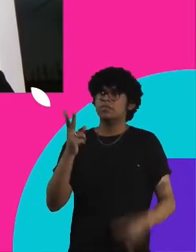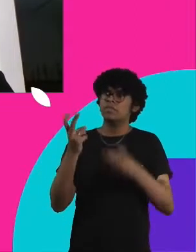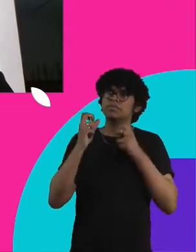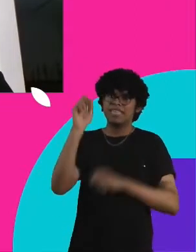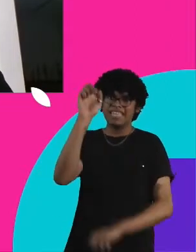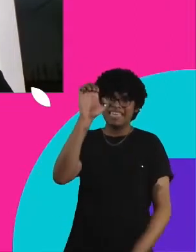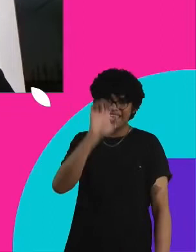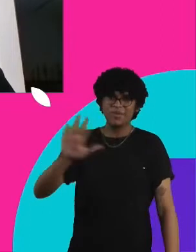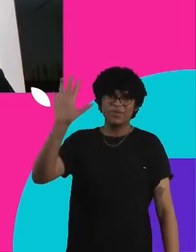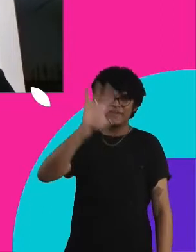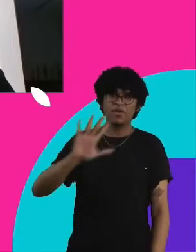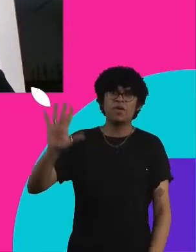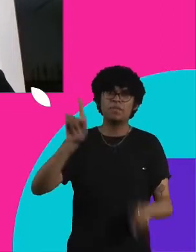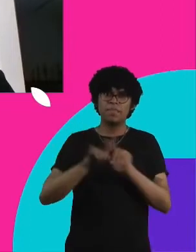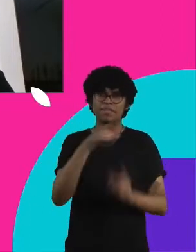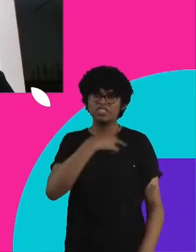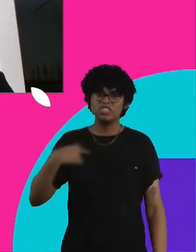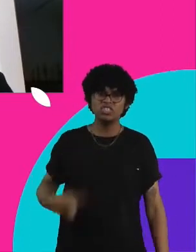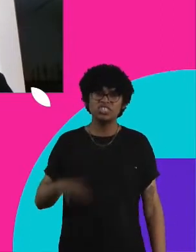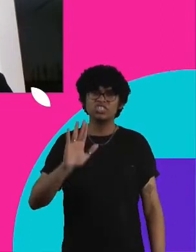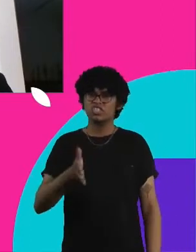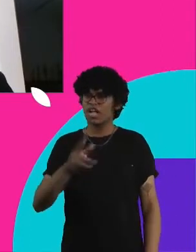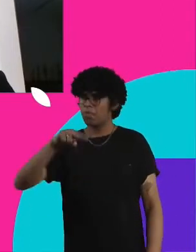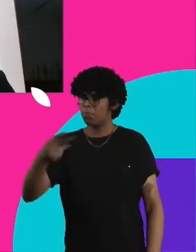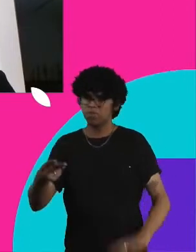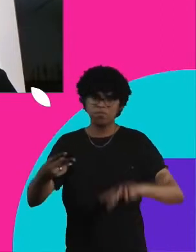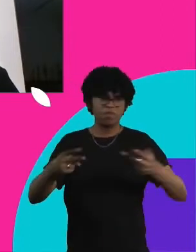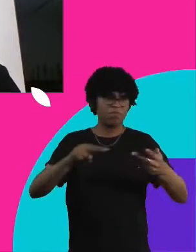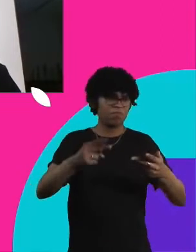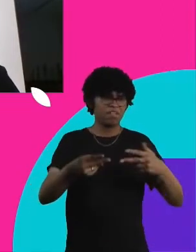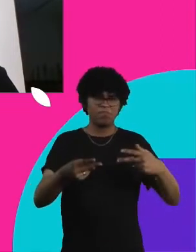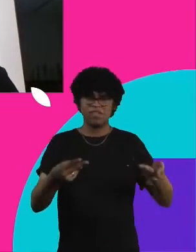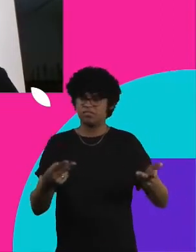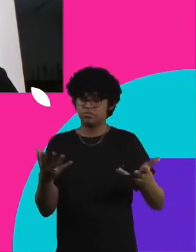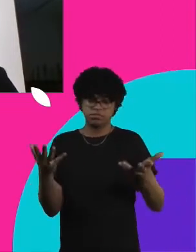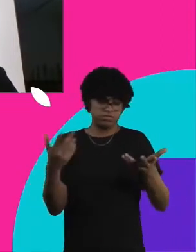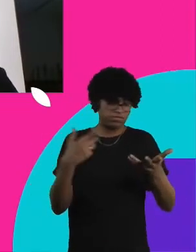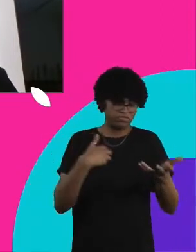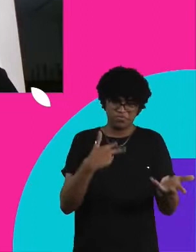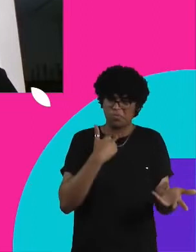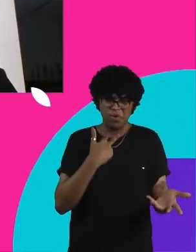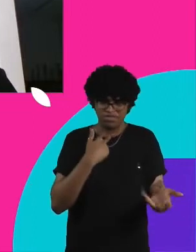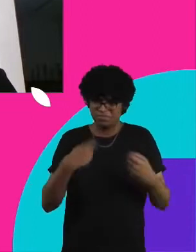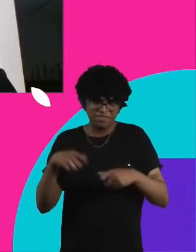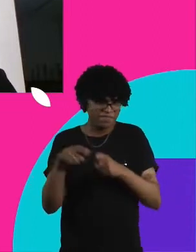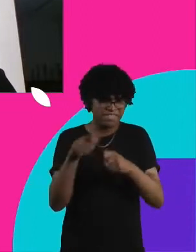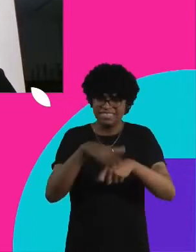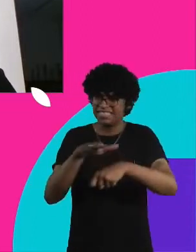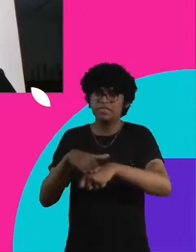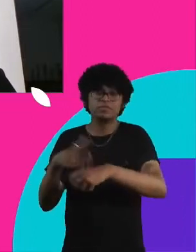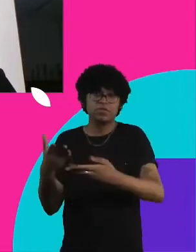da China, já tinha aqueles corpos, aquela coisa horrorosa. Eu falei, eu não posso ficar parada. E aí eu montei um grupo de